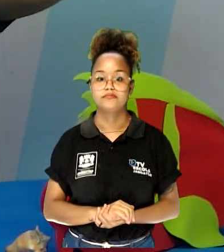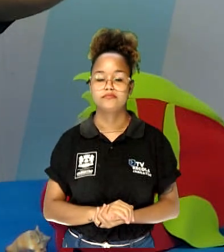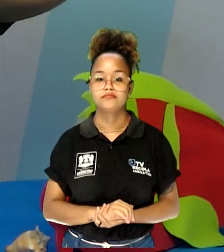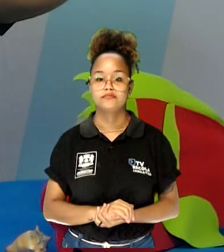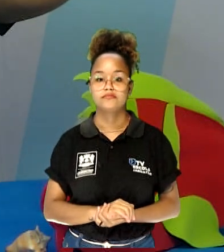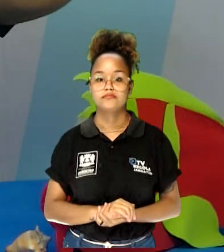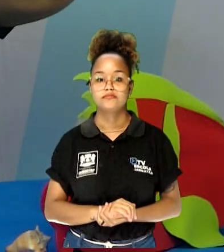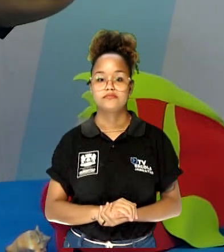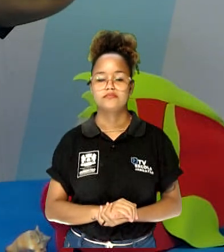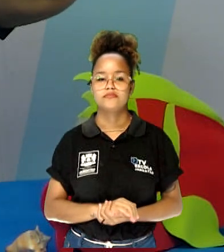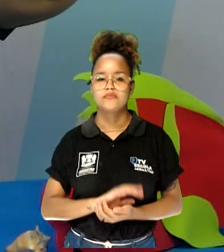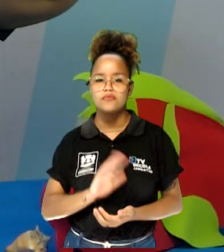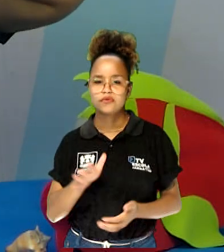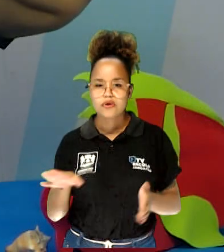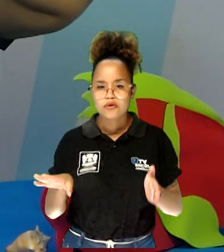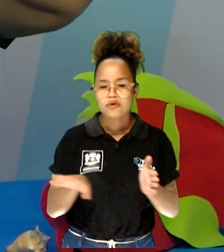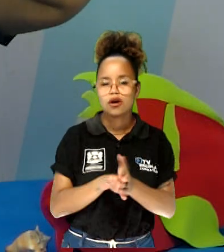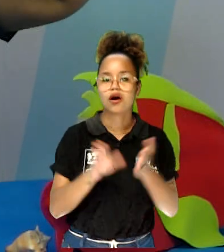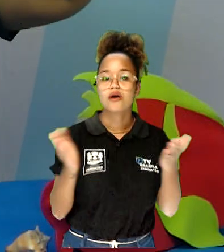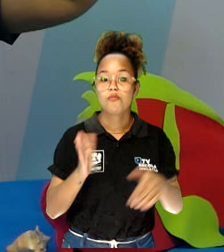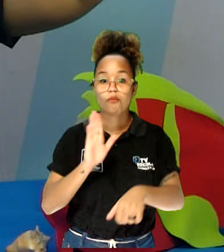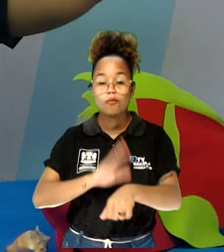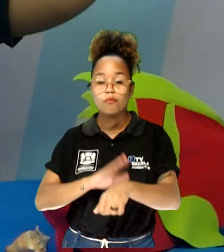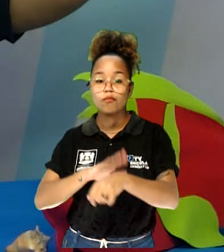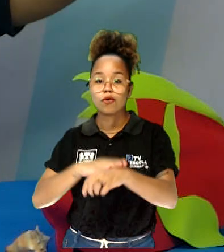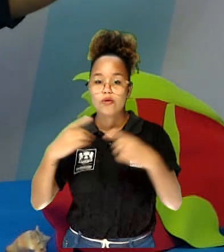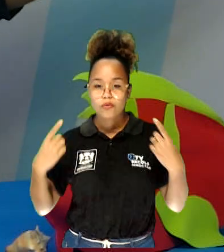Porque está chegando a hora do